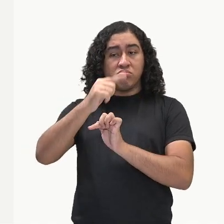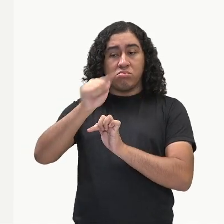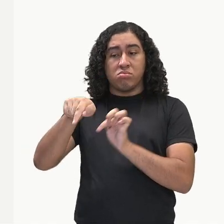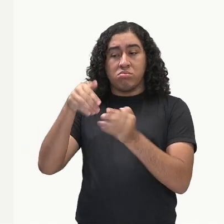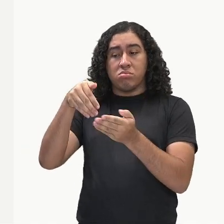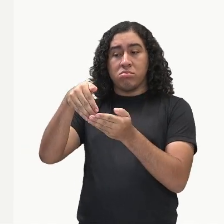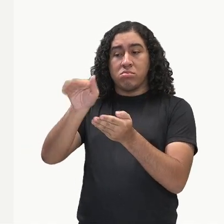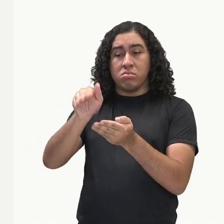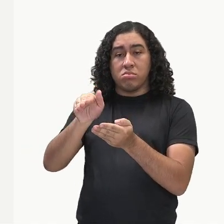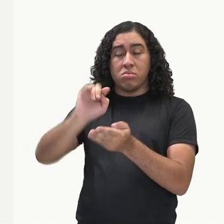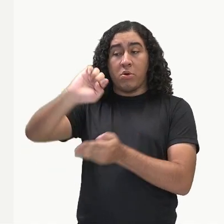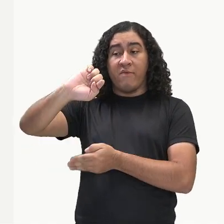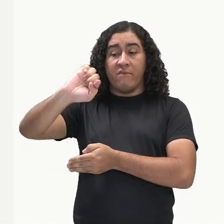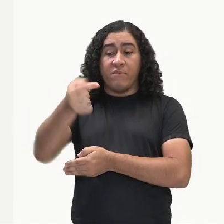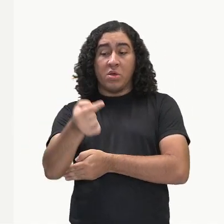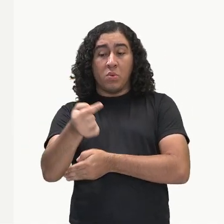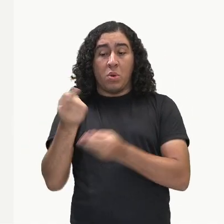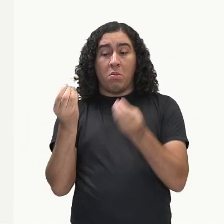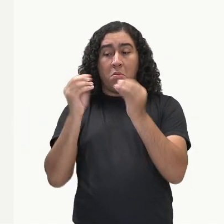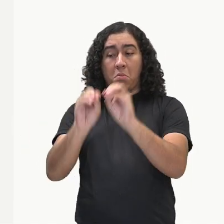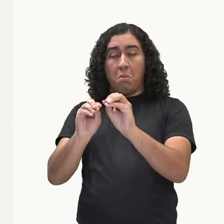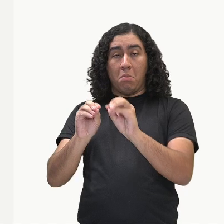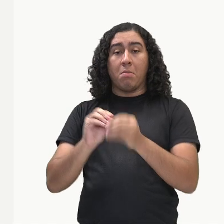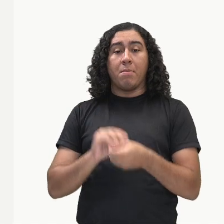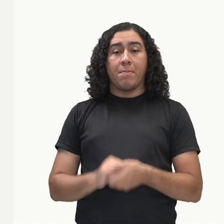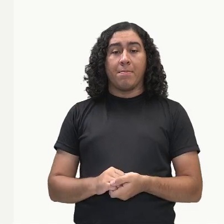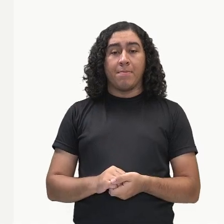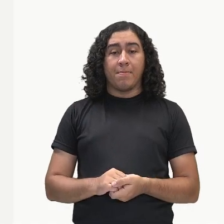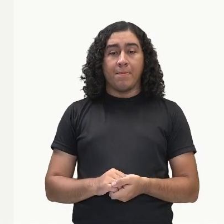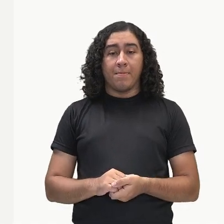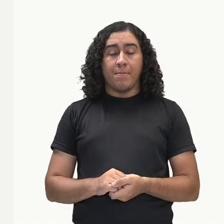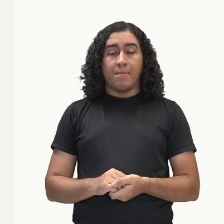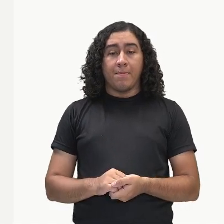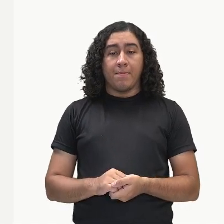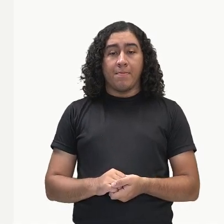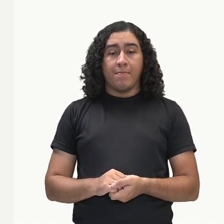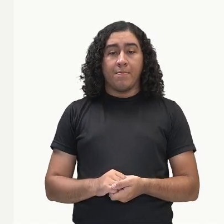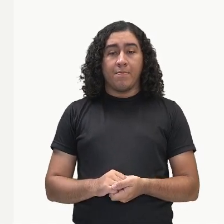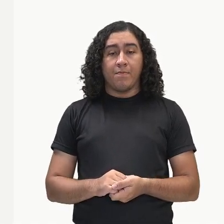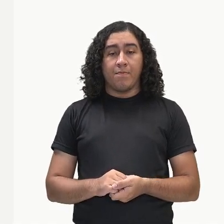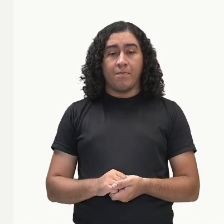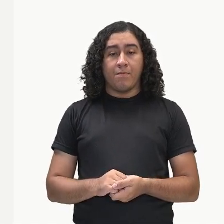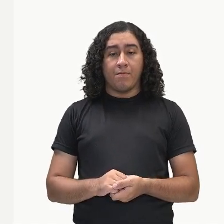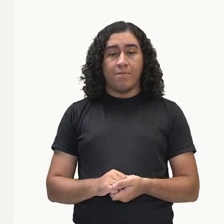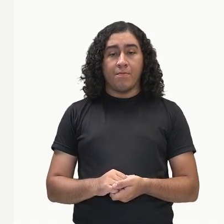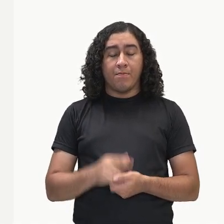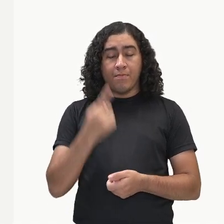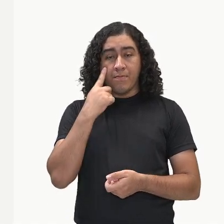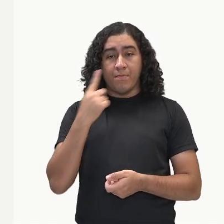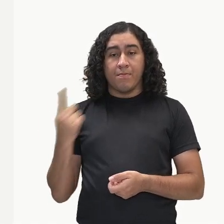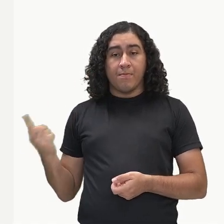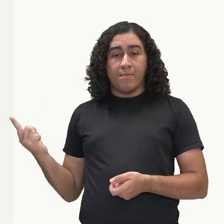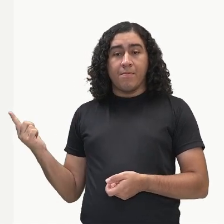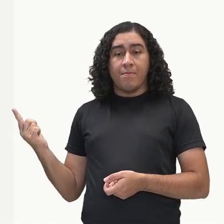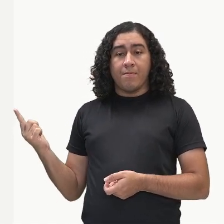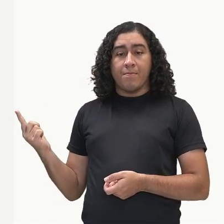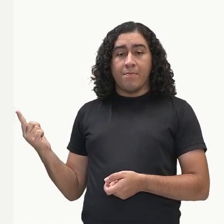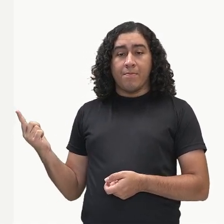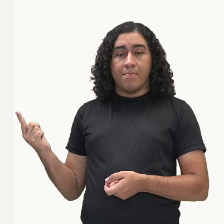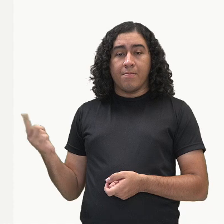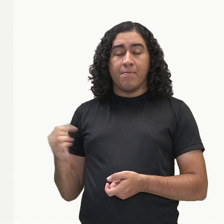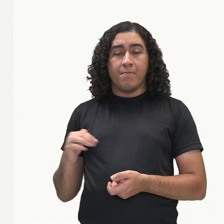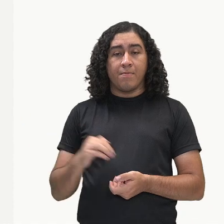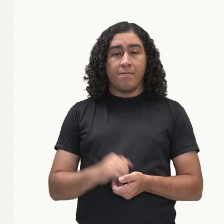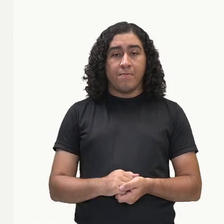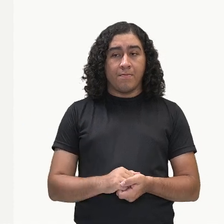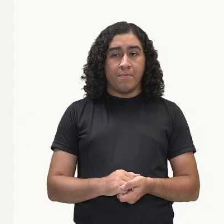O do not. No lugar do O, eu coloquei um sinalzinho chamado apóstrofo. Lá em